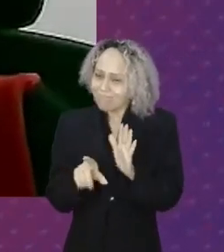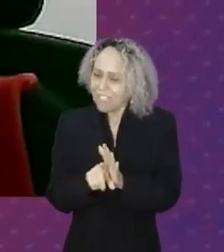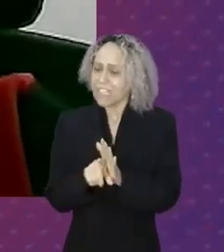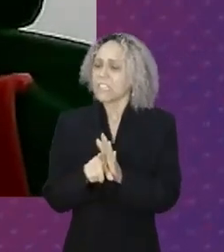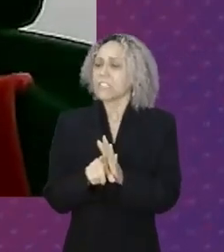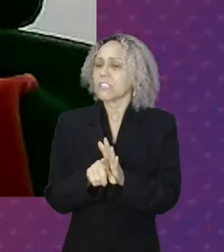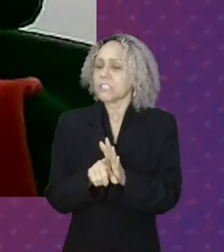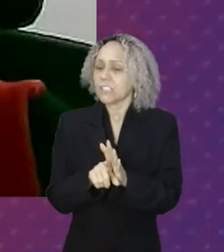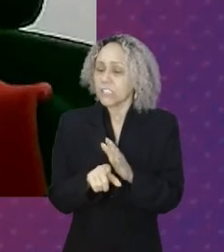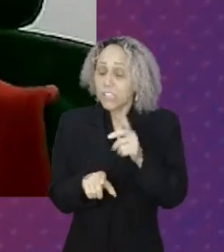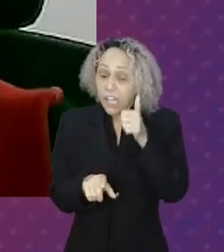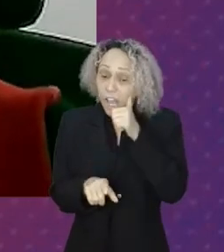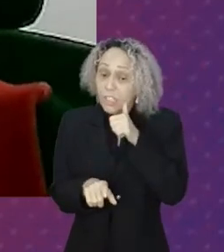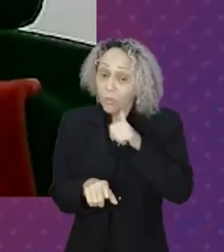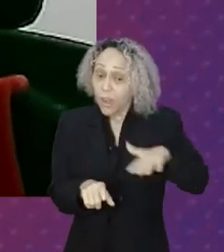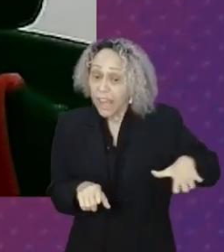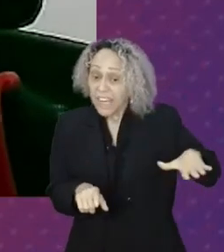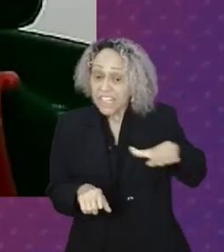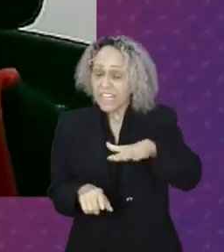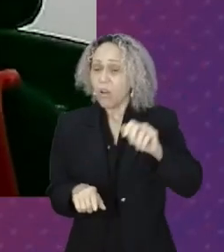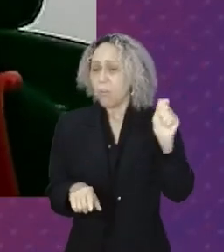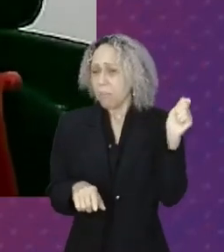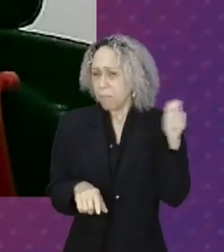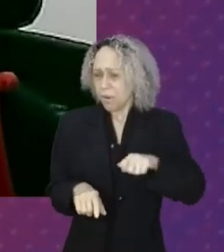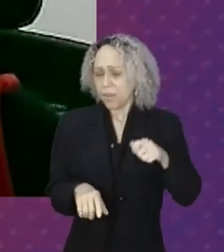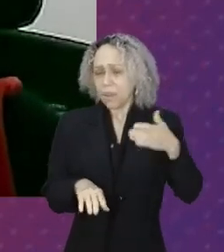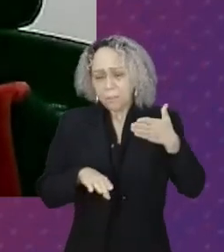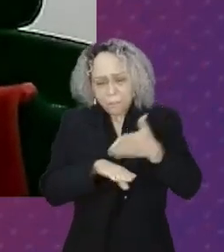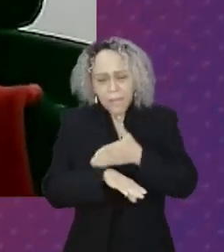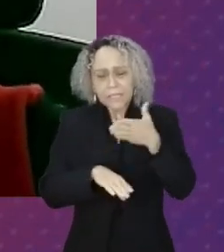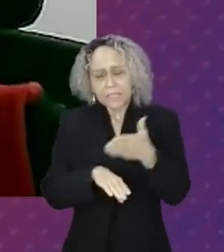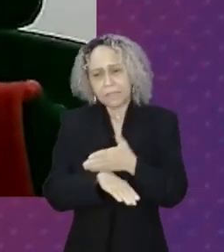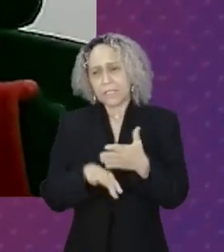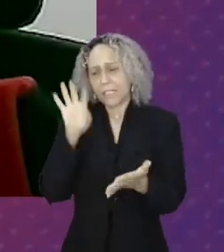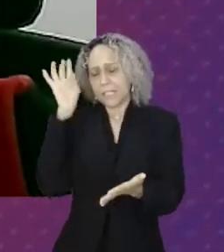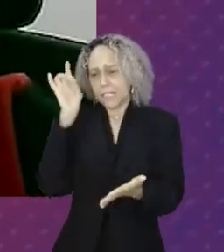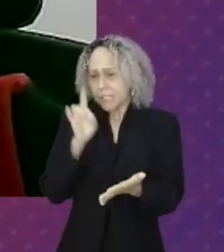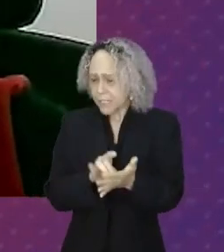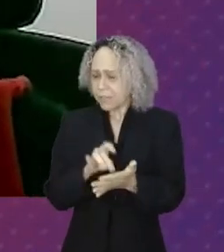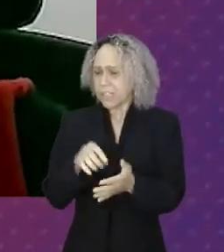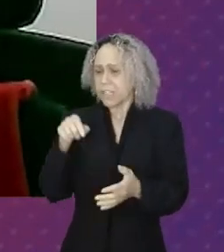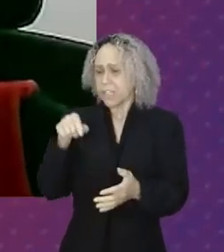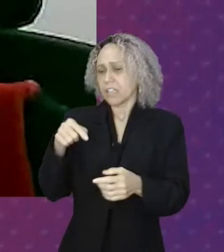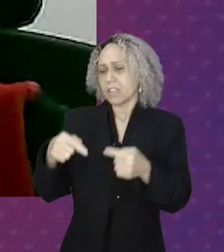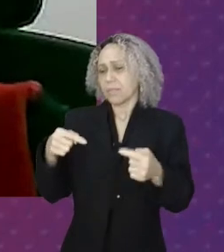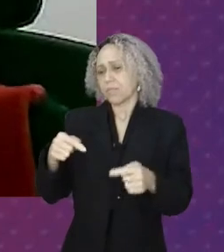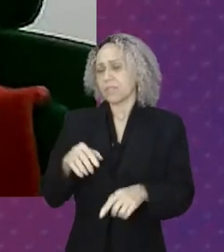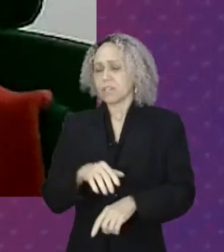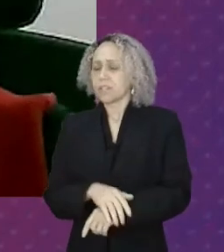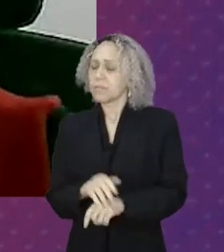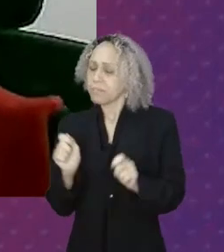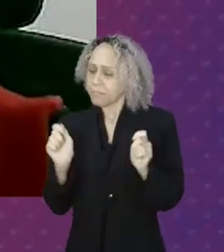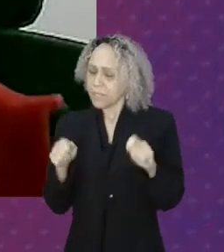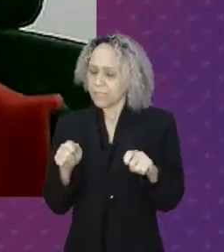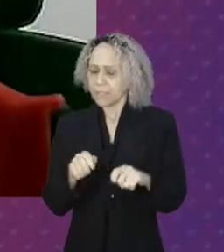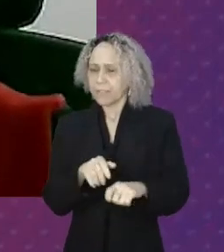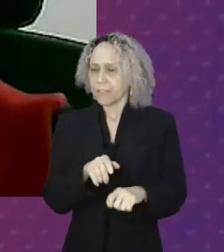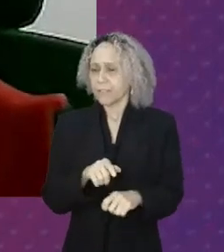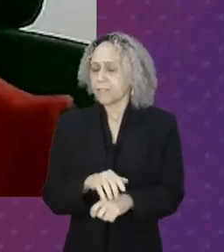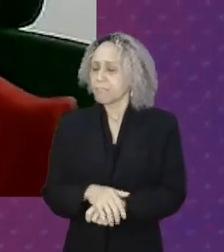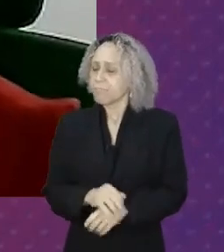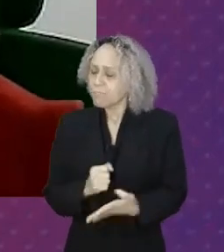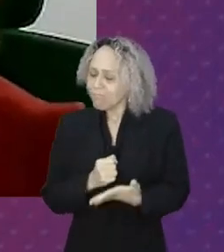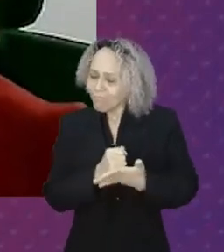Havendo práticas que dificultem a atuação da mulher, isso pode sim ser considerado